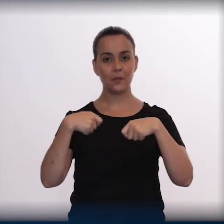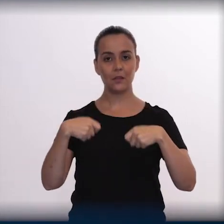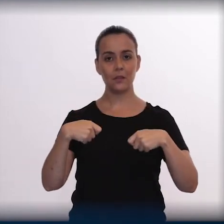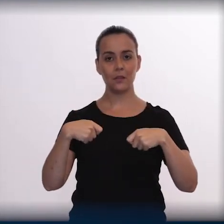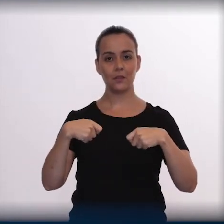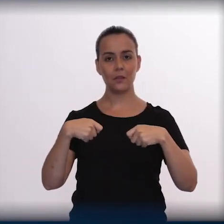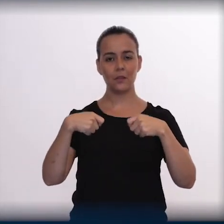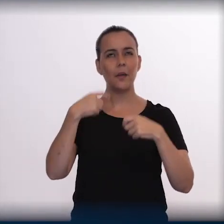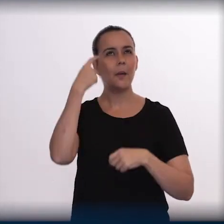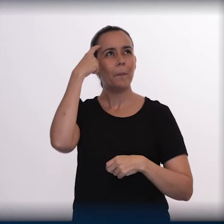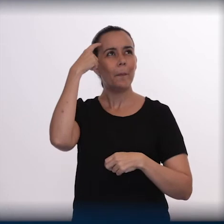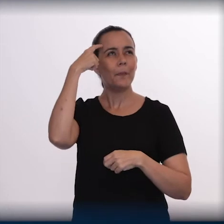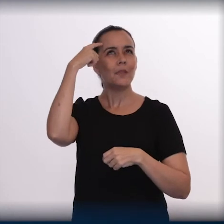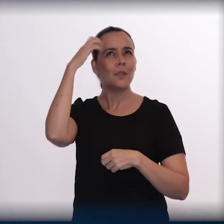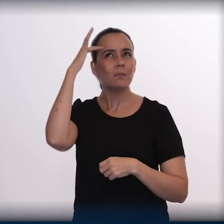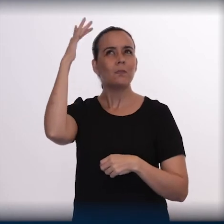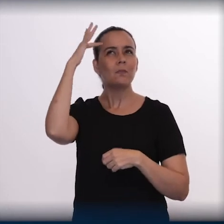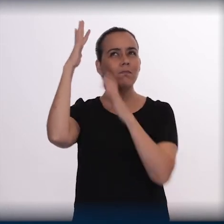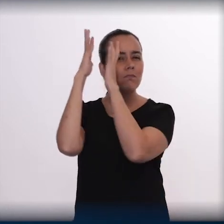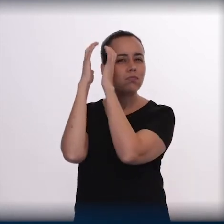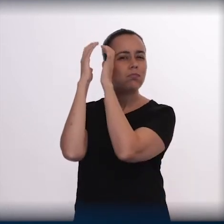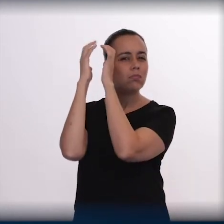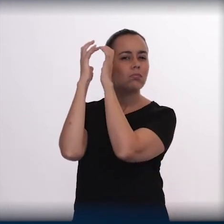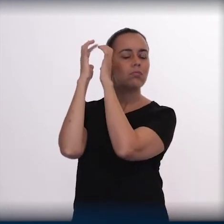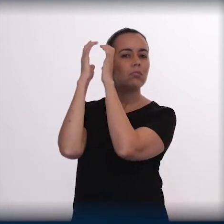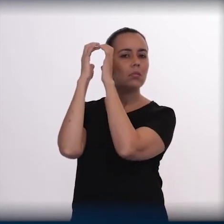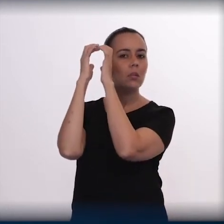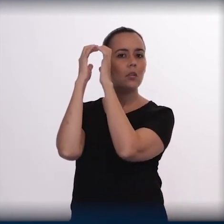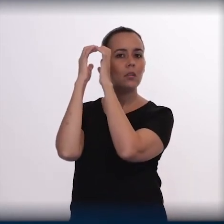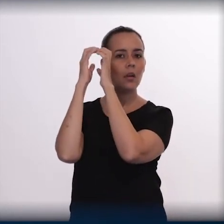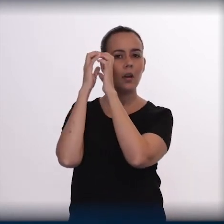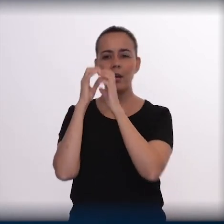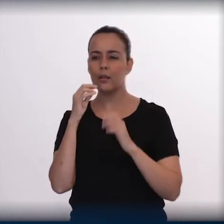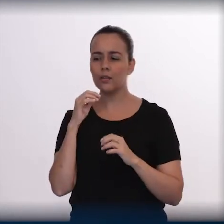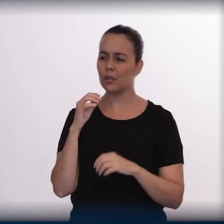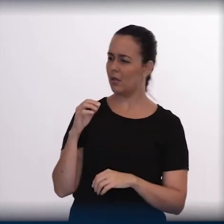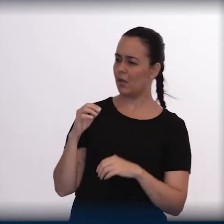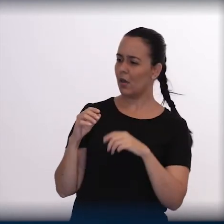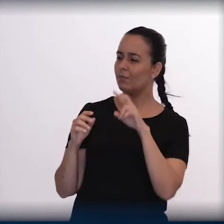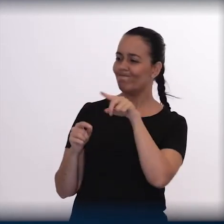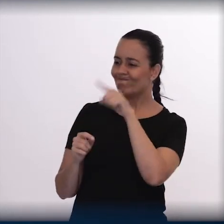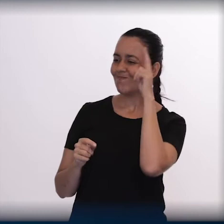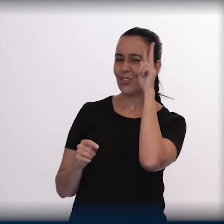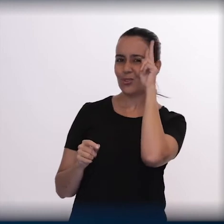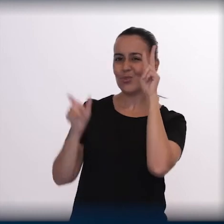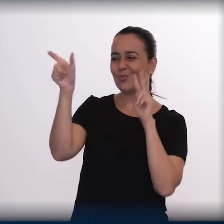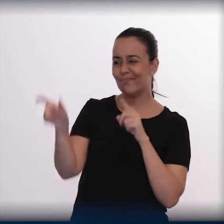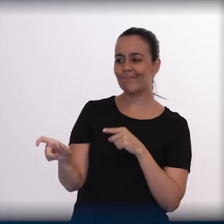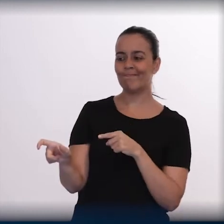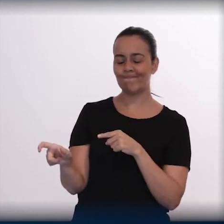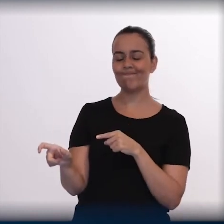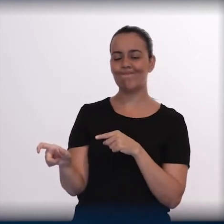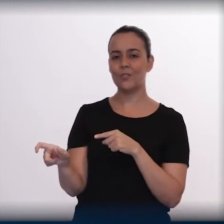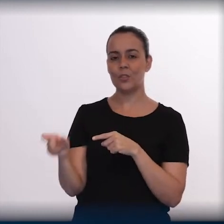sofrimento, a gente começa a contar uma outra história e dar condição para esse sofrimento ir